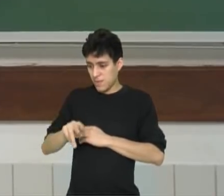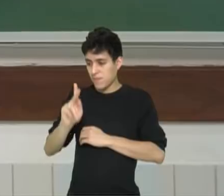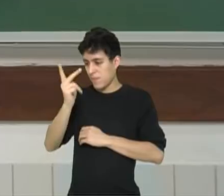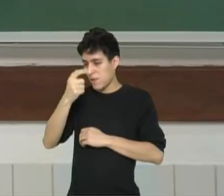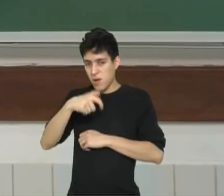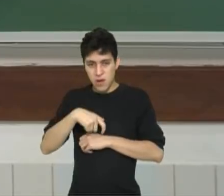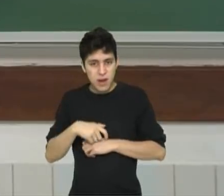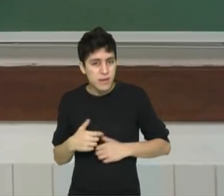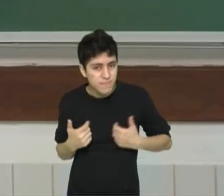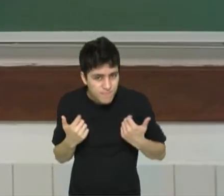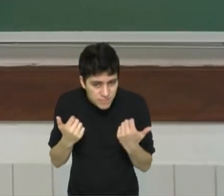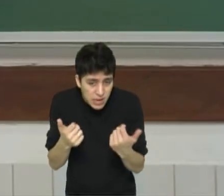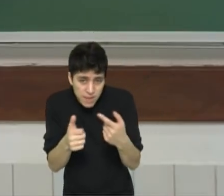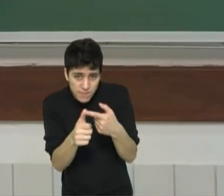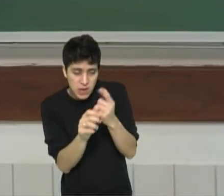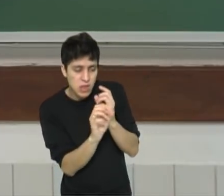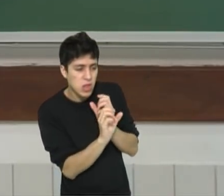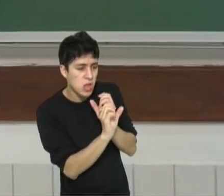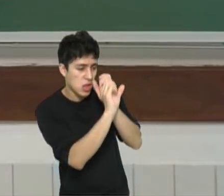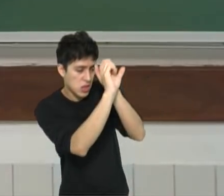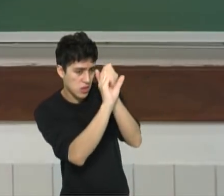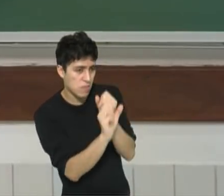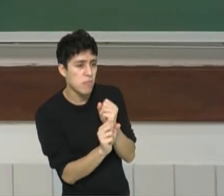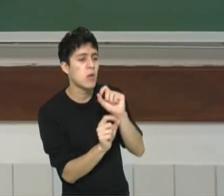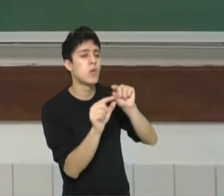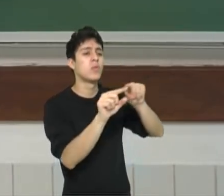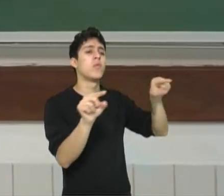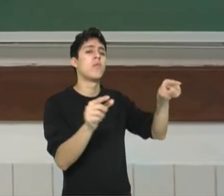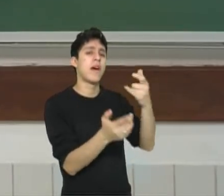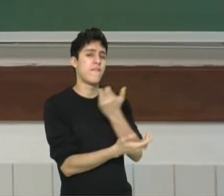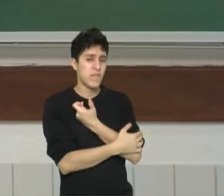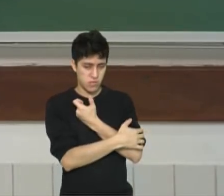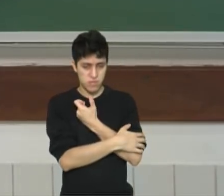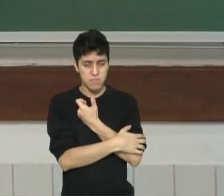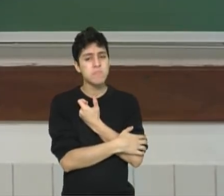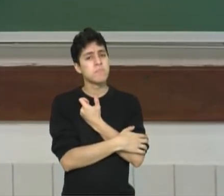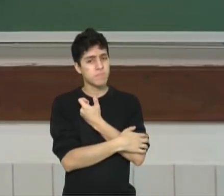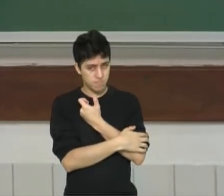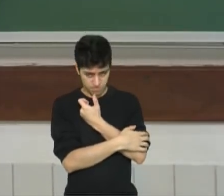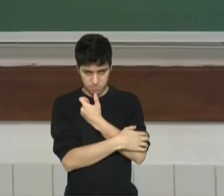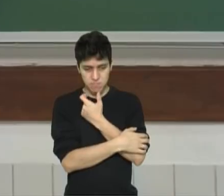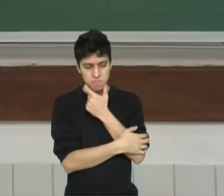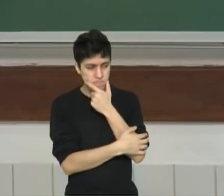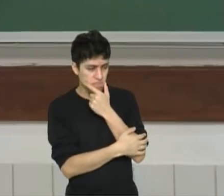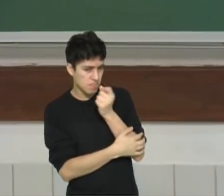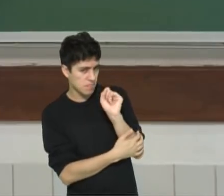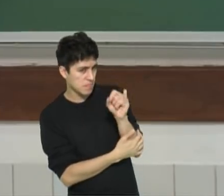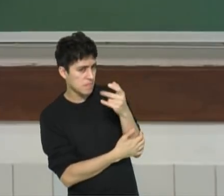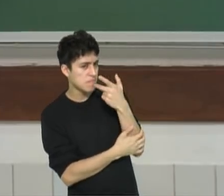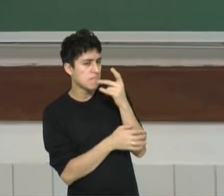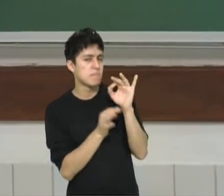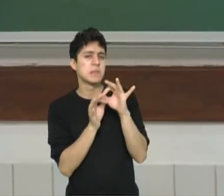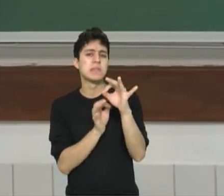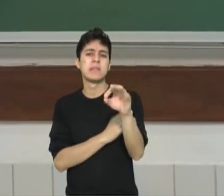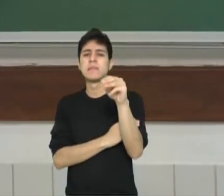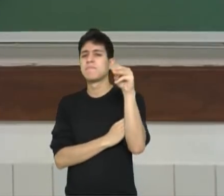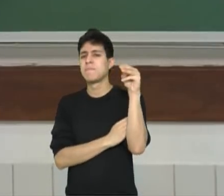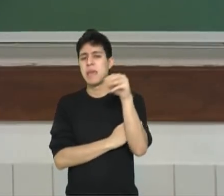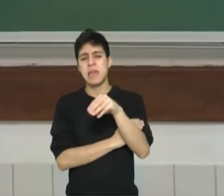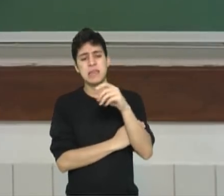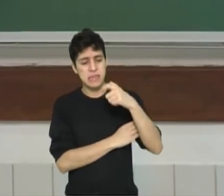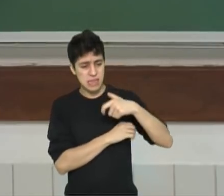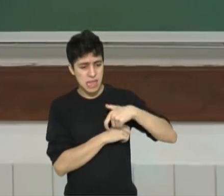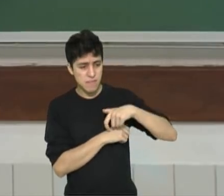certo? Então, primeiro calcule na unidade que o problema já te fornece, né? Se ele estava falando distância em metros e tempo